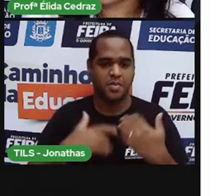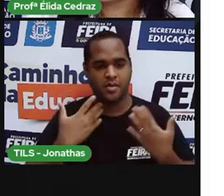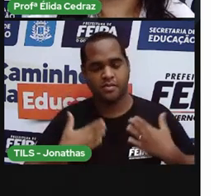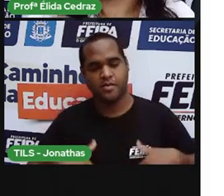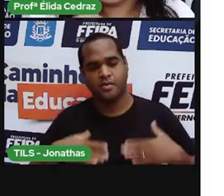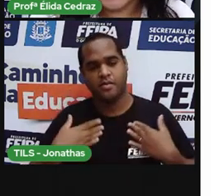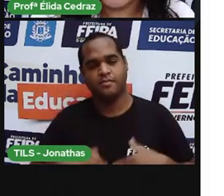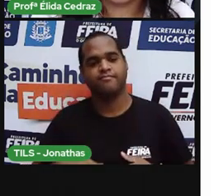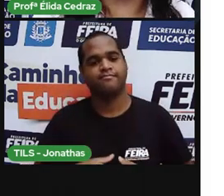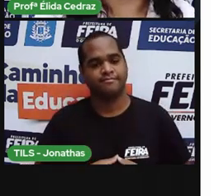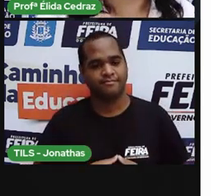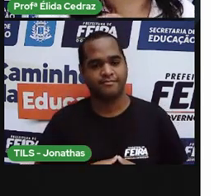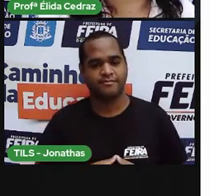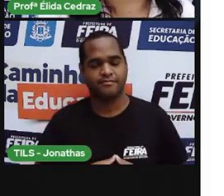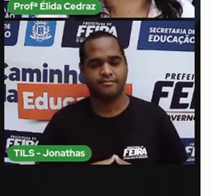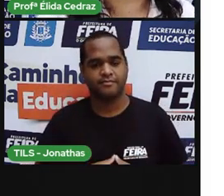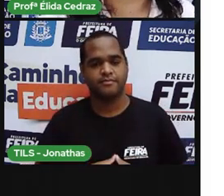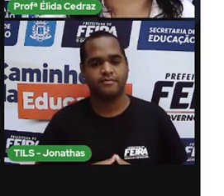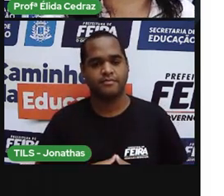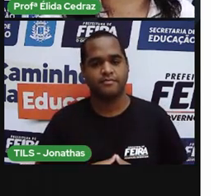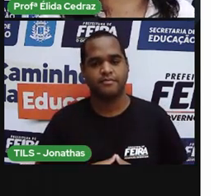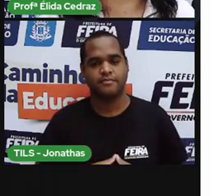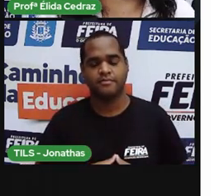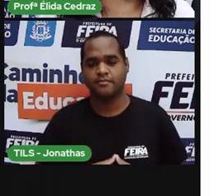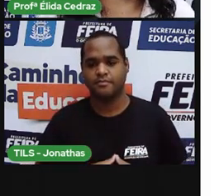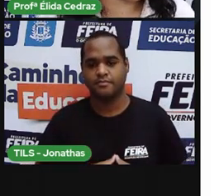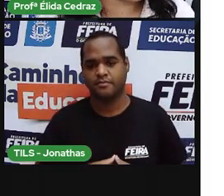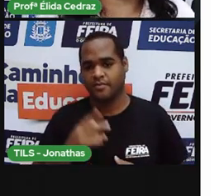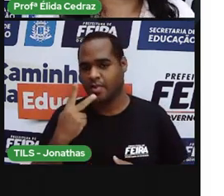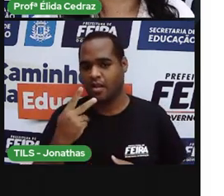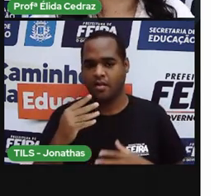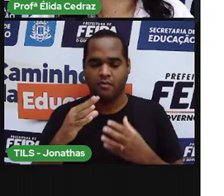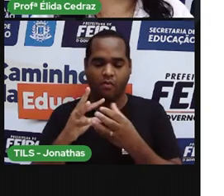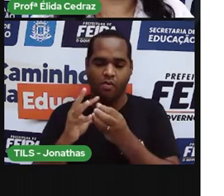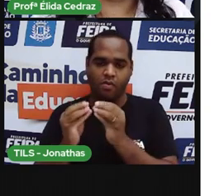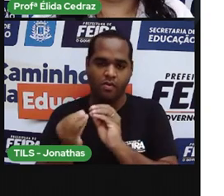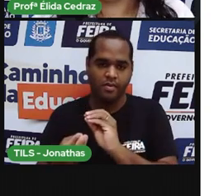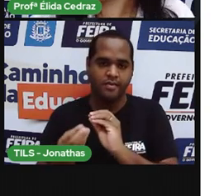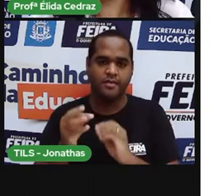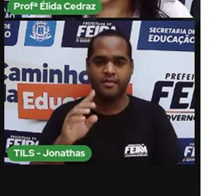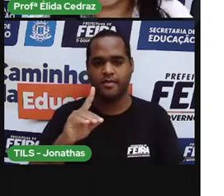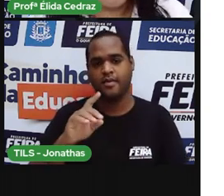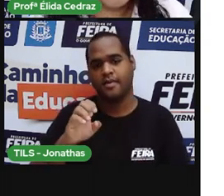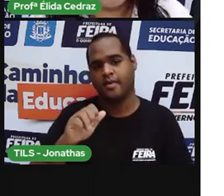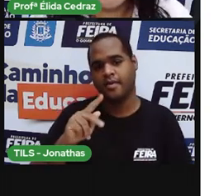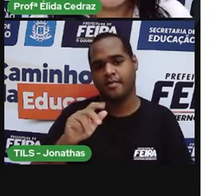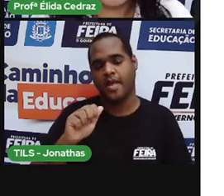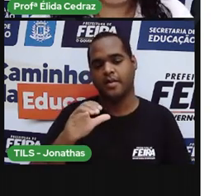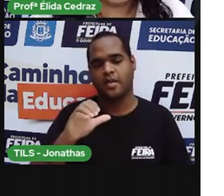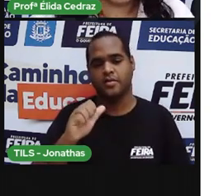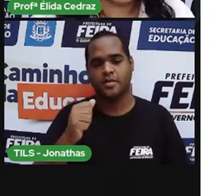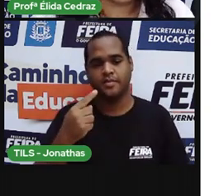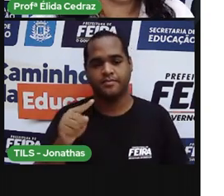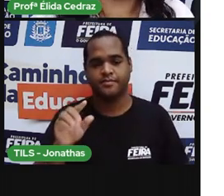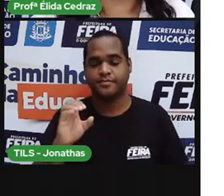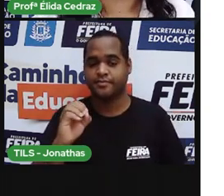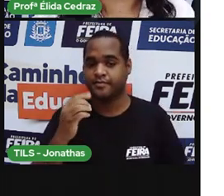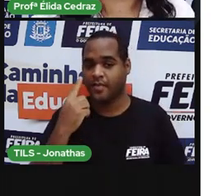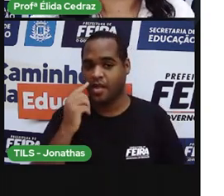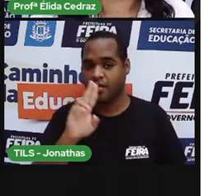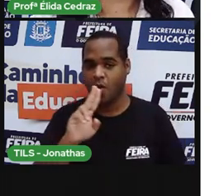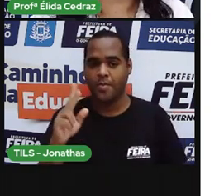pausadamente, certo? Então, ali tem o nome despedaçado e já foi separado em sílabas. Olha o